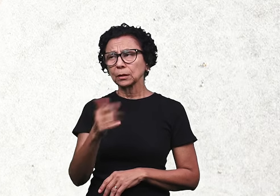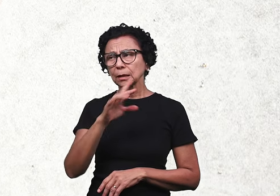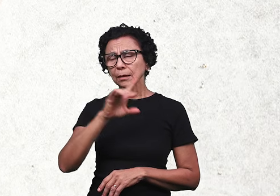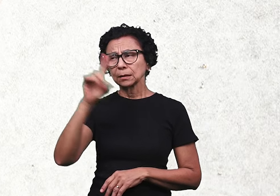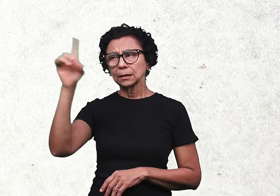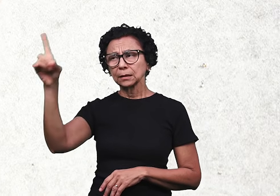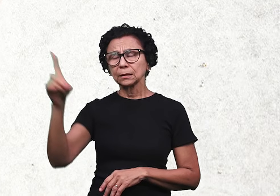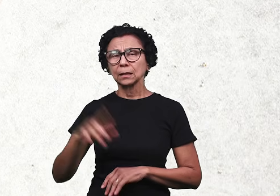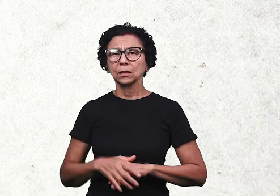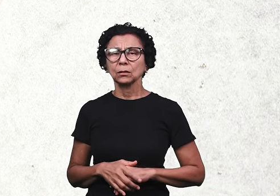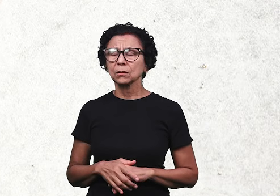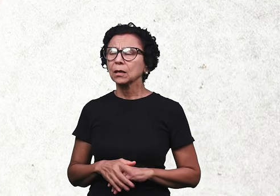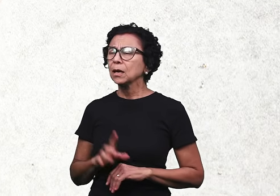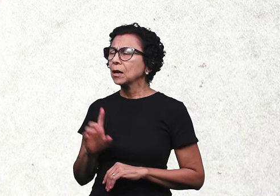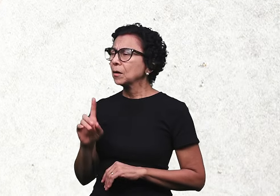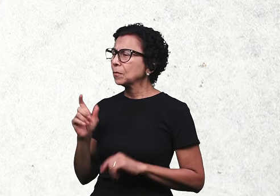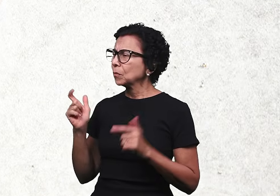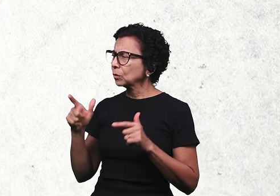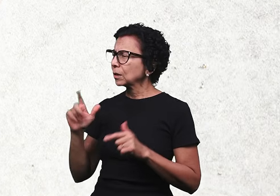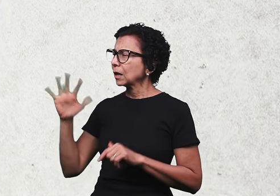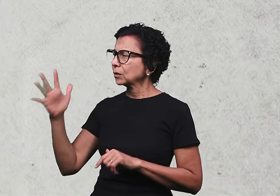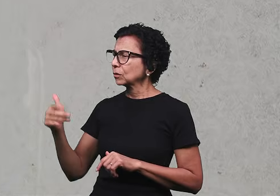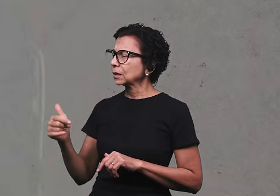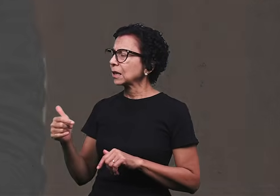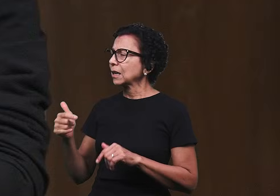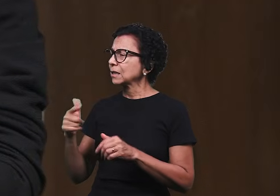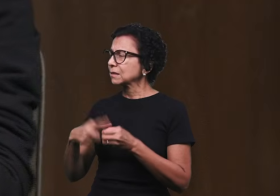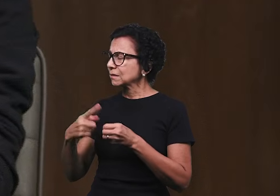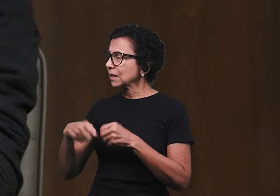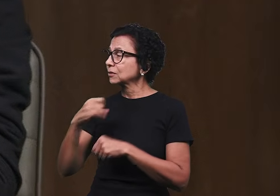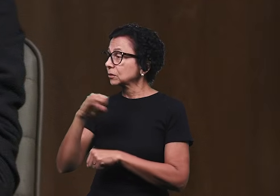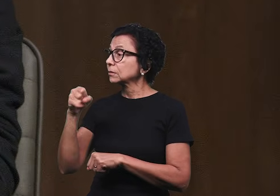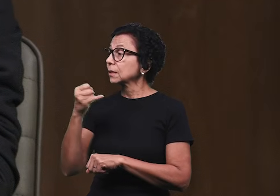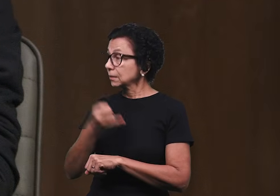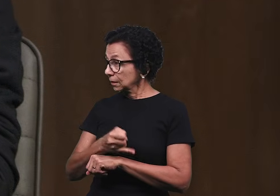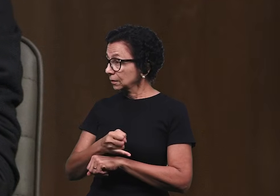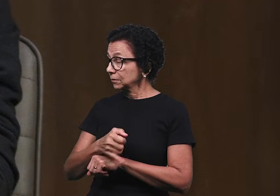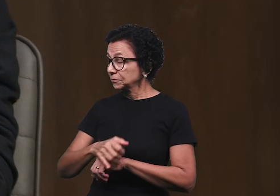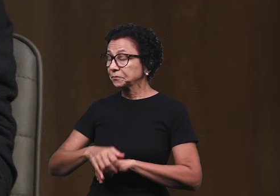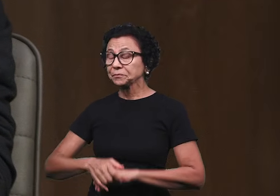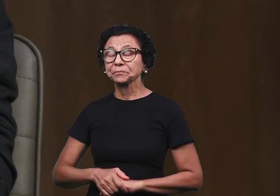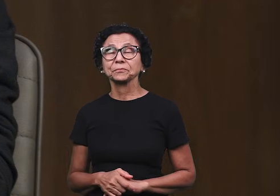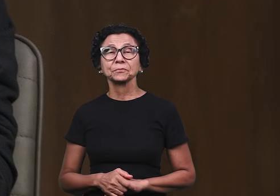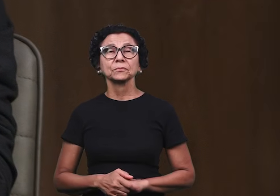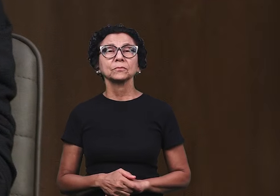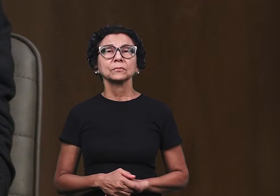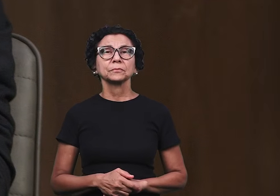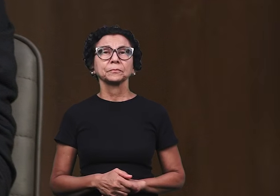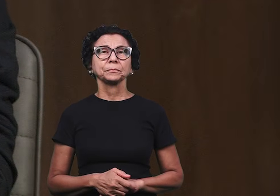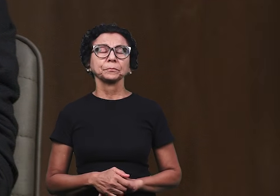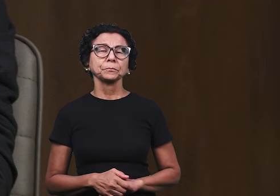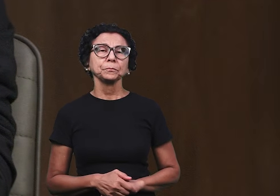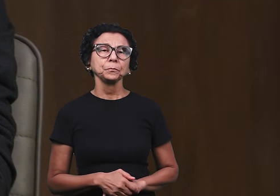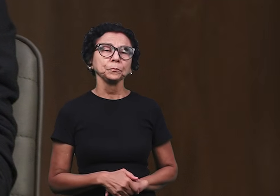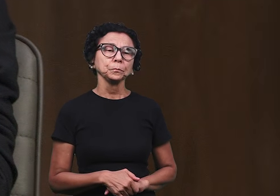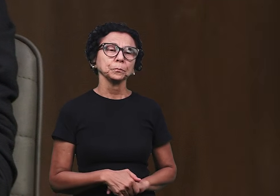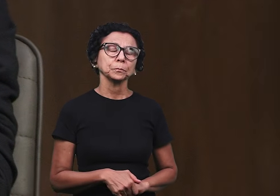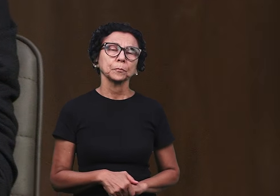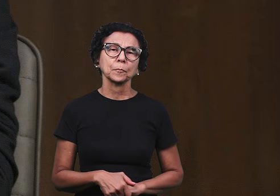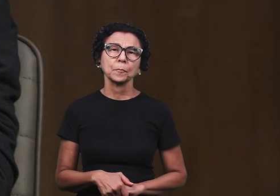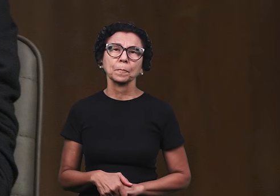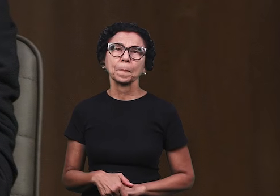o lugar onde se deve adorar. No primeiro programa sobre a mulher samaritana, nós explicamos